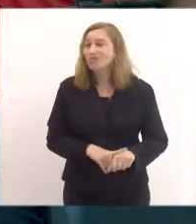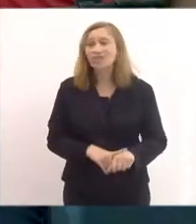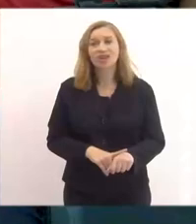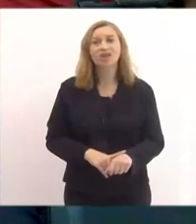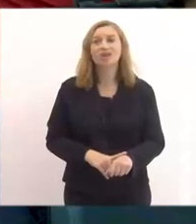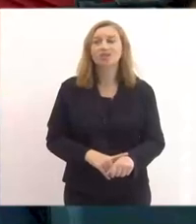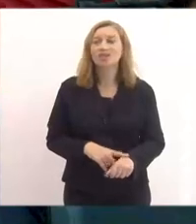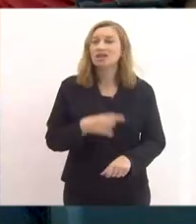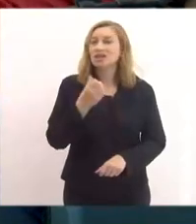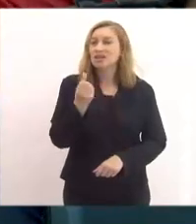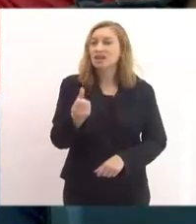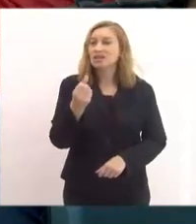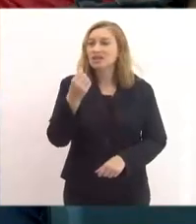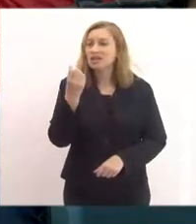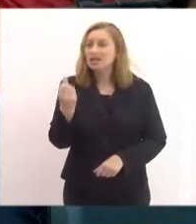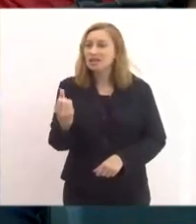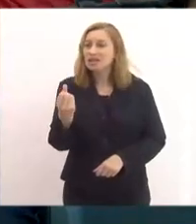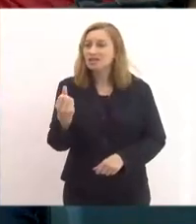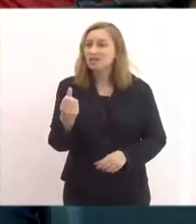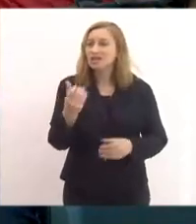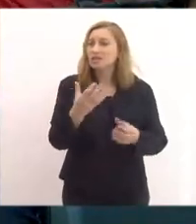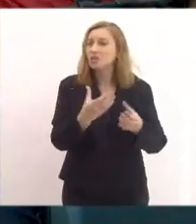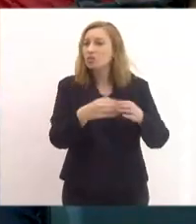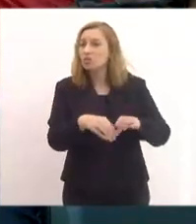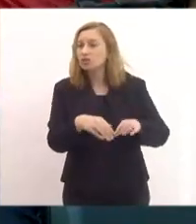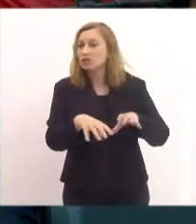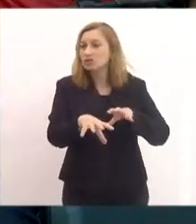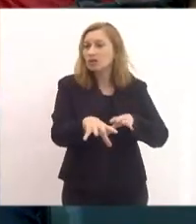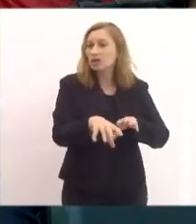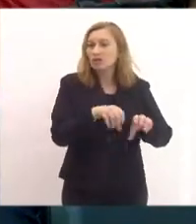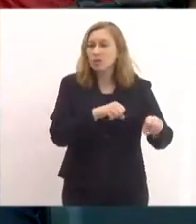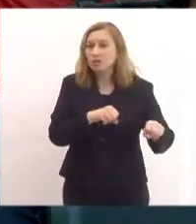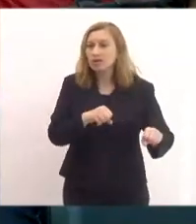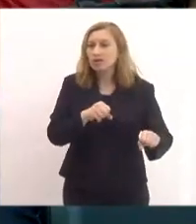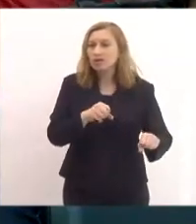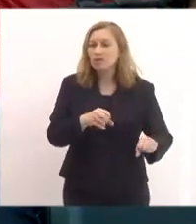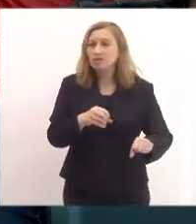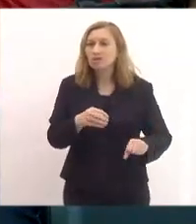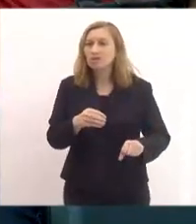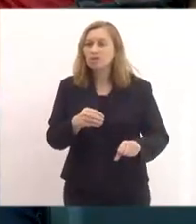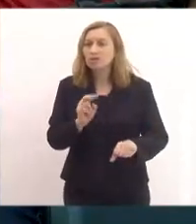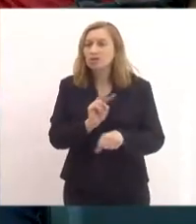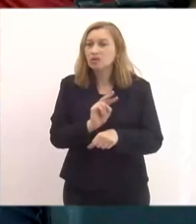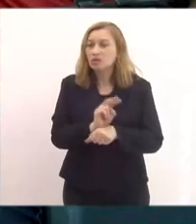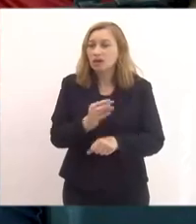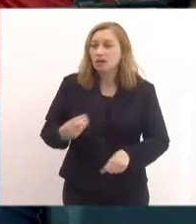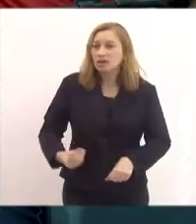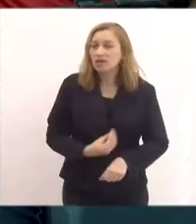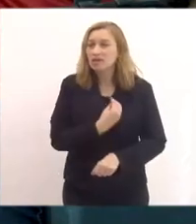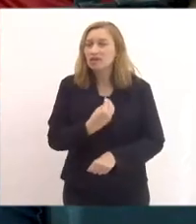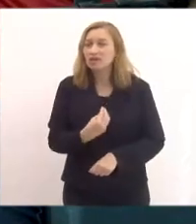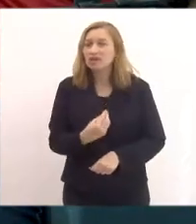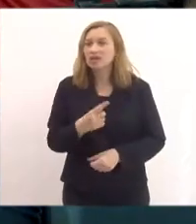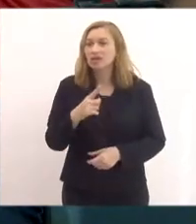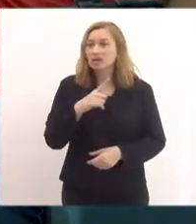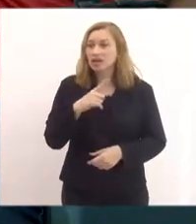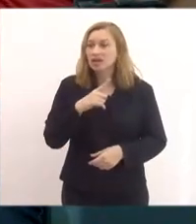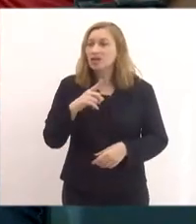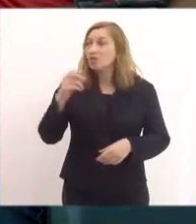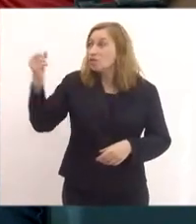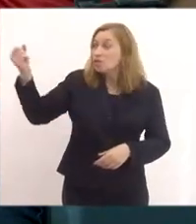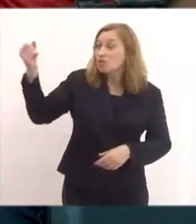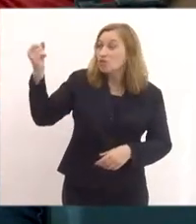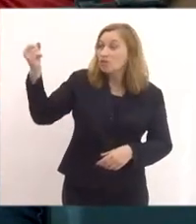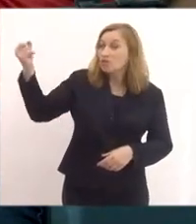Tem 66 para fazer o curso de formação para guarda-vida. A gente tem um verão aí. Agora, se Deus quiser, sem a pandemia, de fato, com